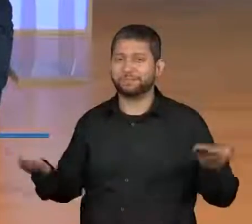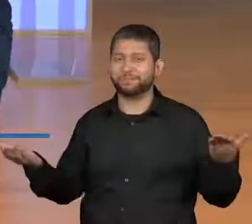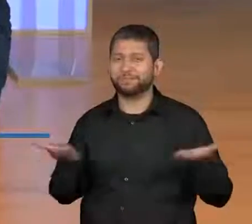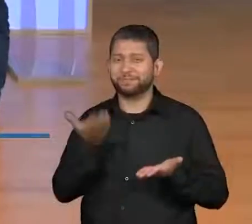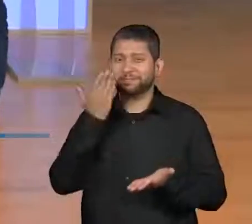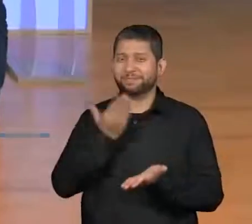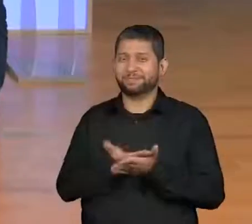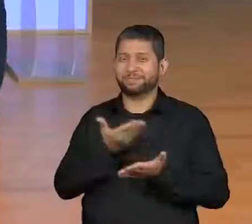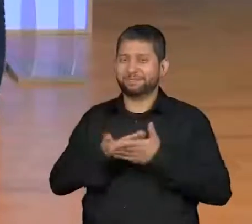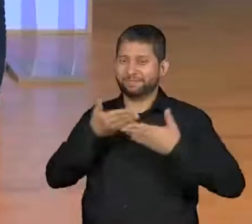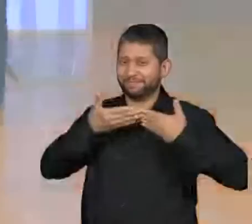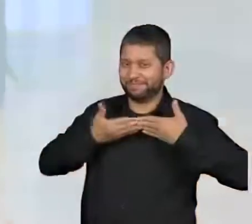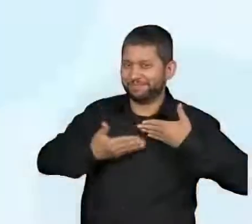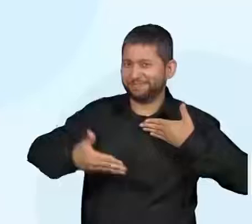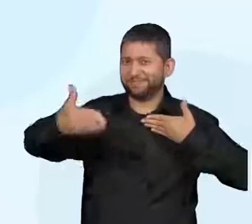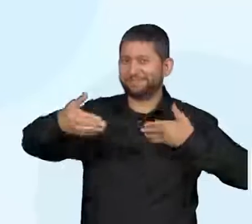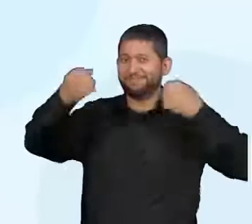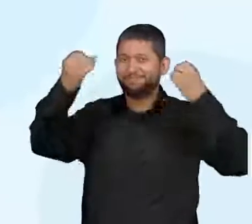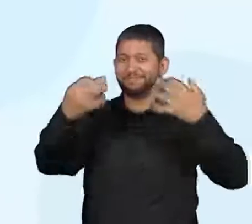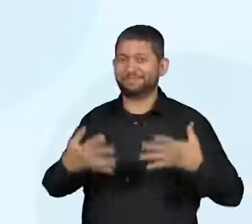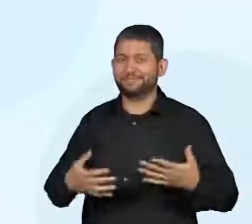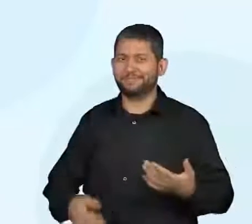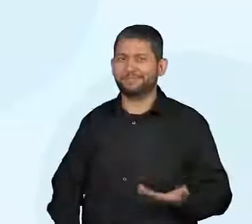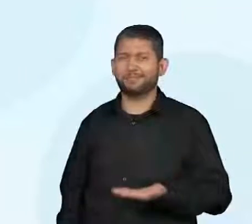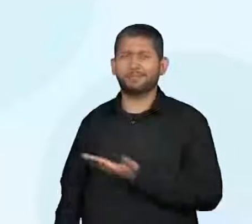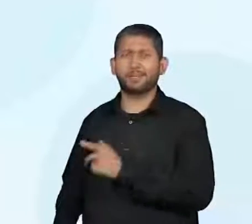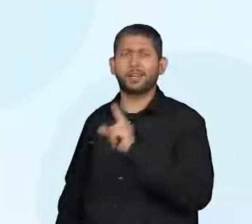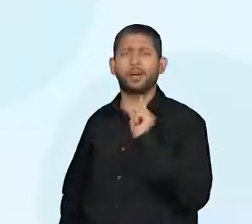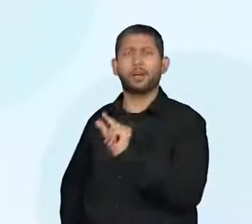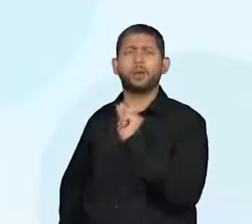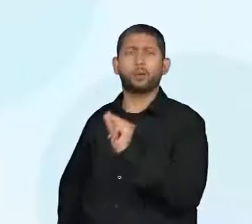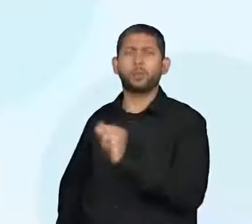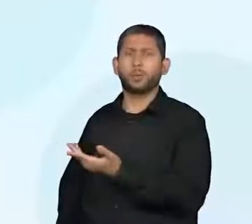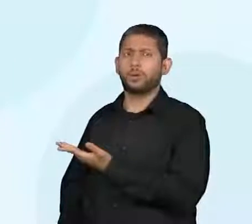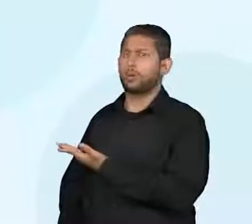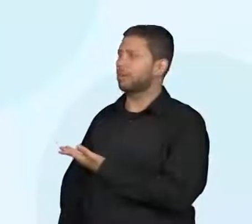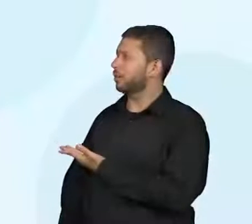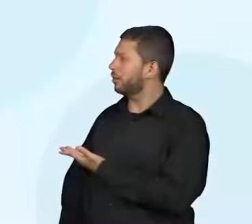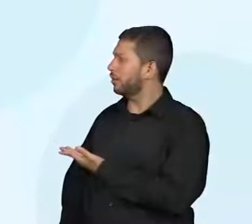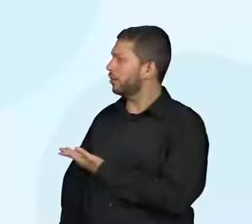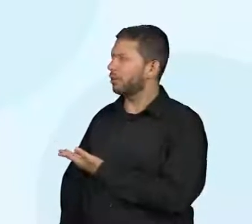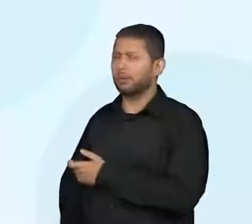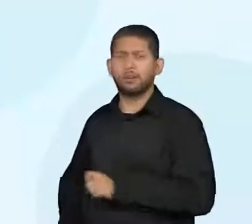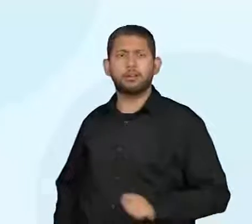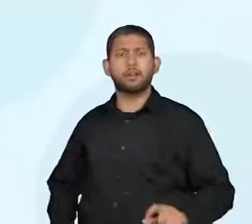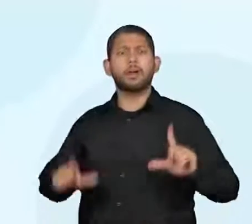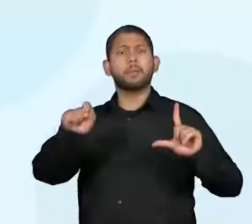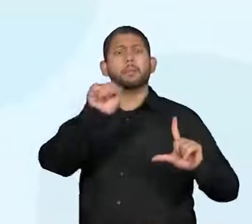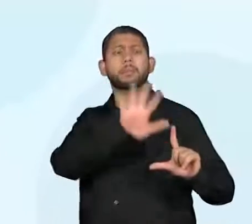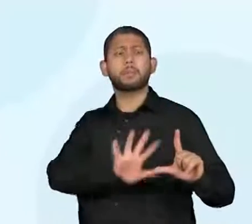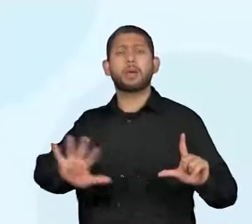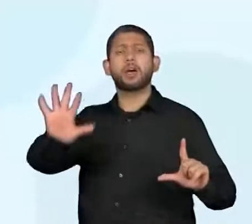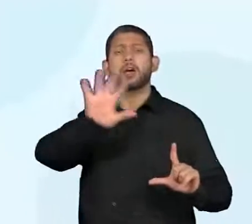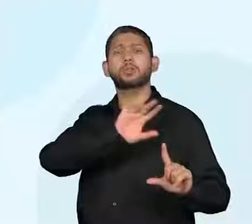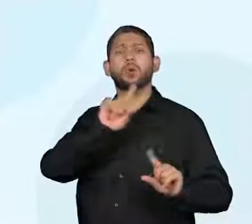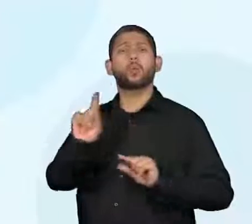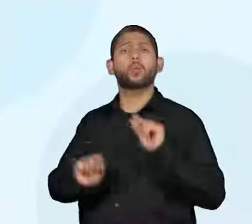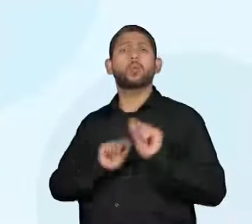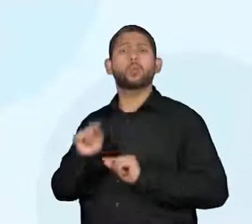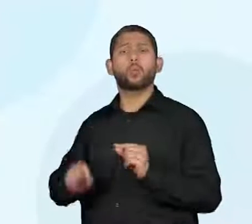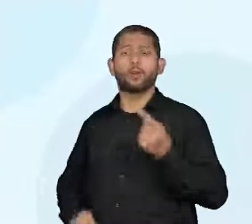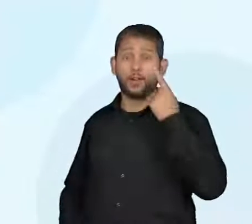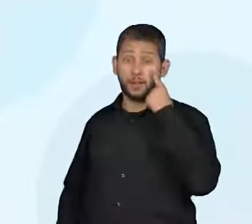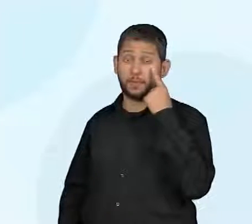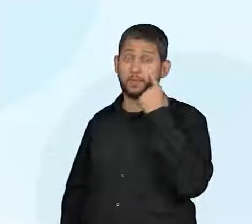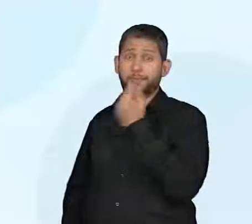nesta aula. Olha só, o que será que nós vamos aprender nesta disciplina de ciências? Observem